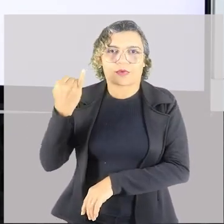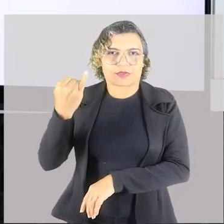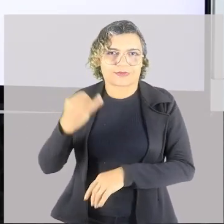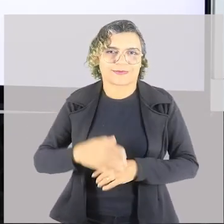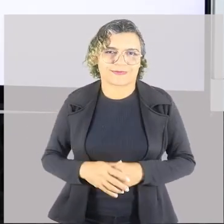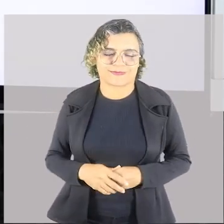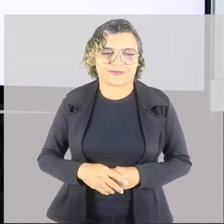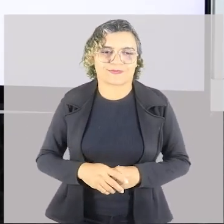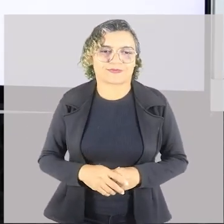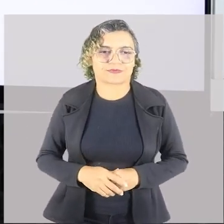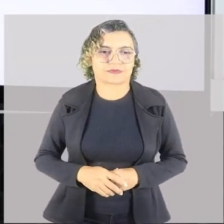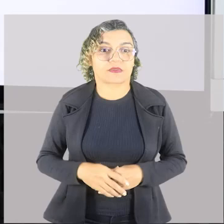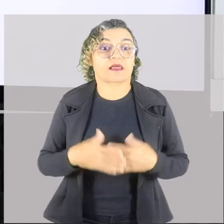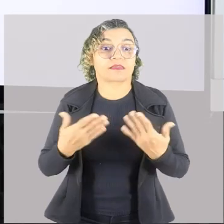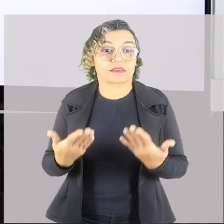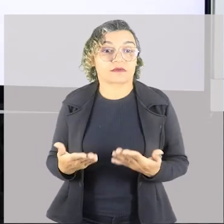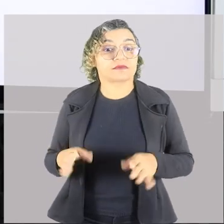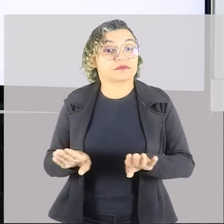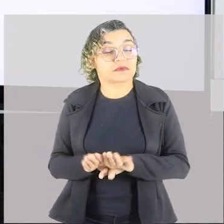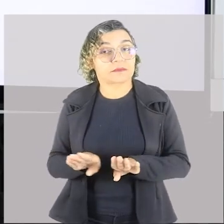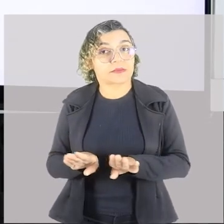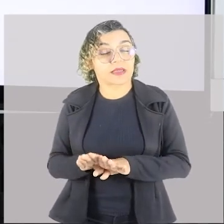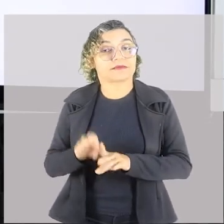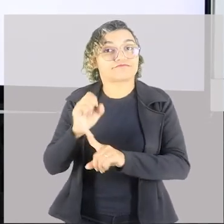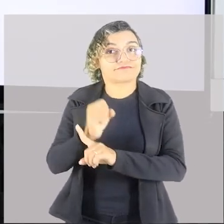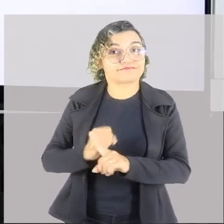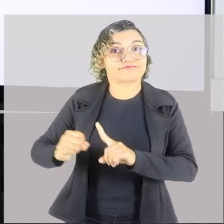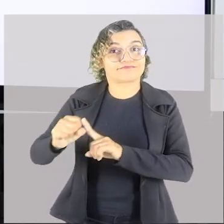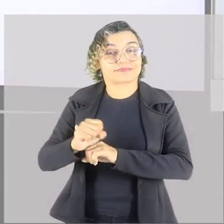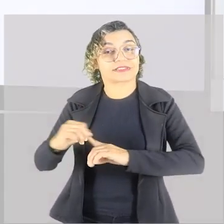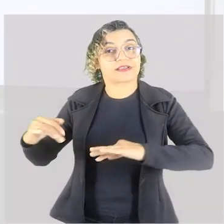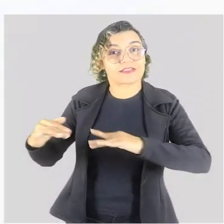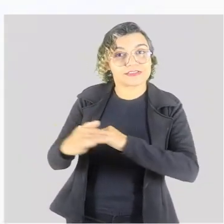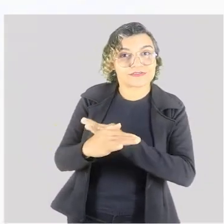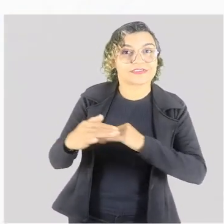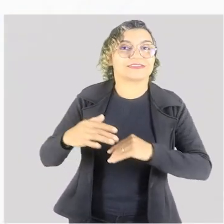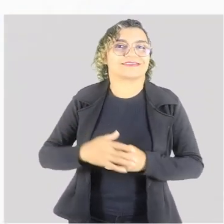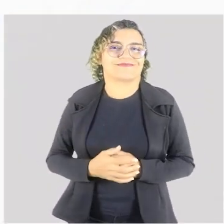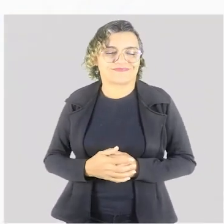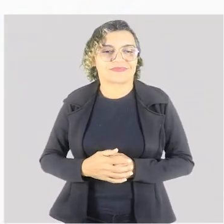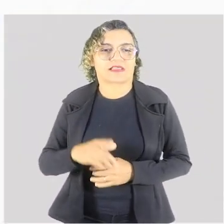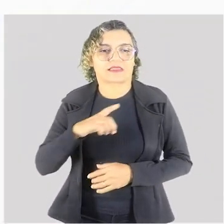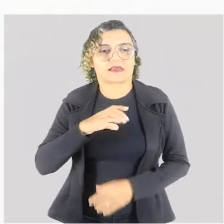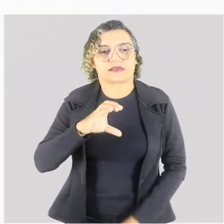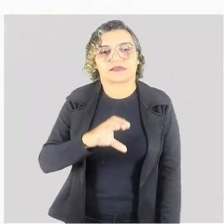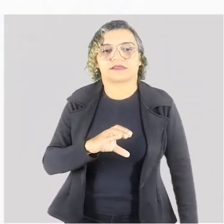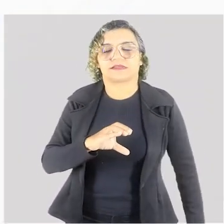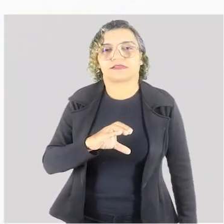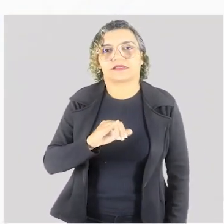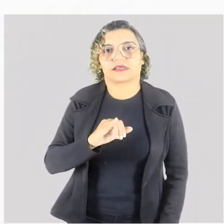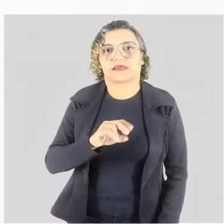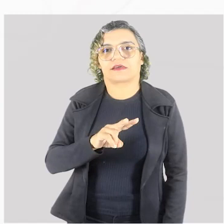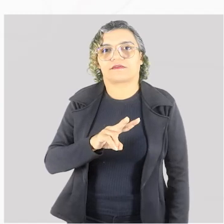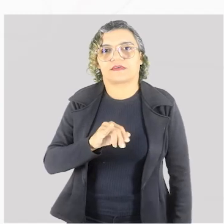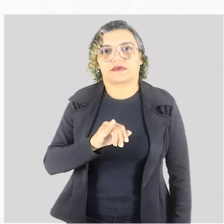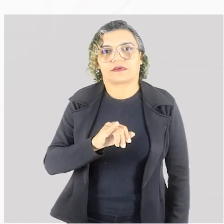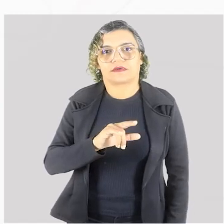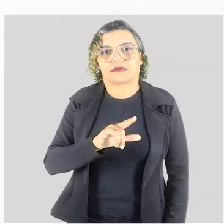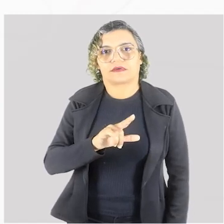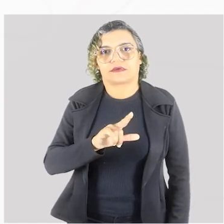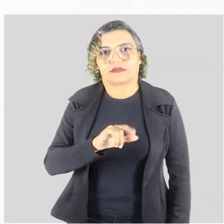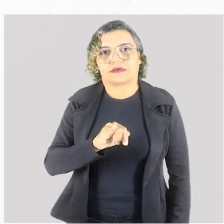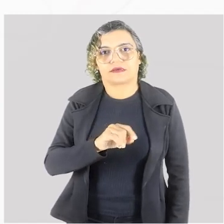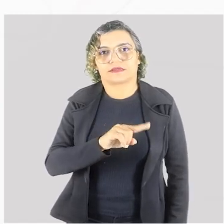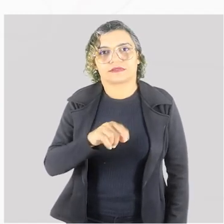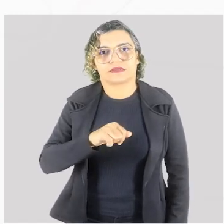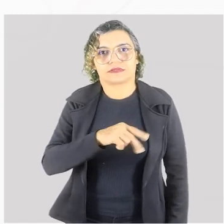ok? E aí, para fechar, a civilização, que seria esse período, na visão dele, mais próximo, mais